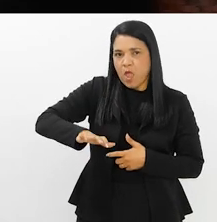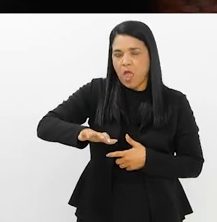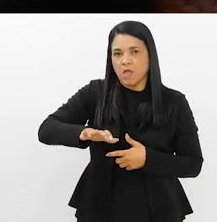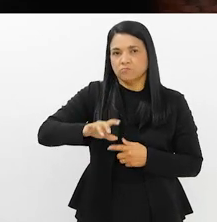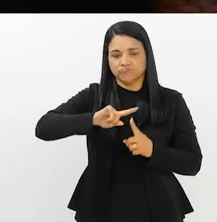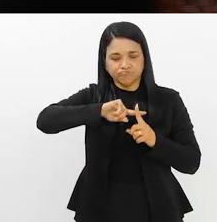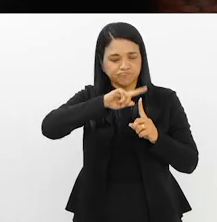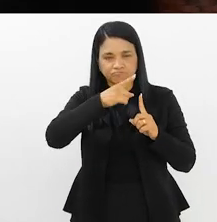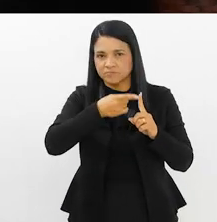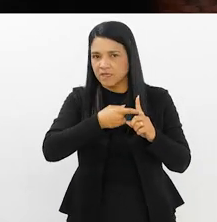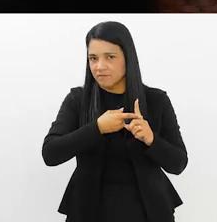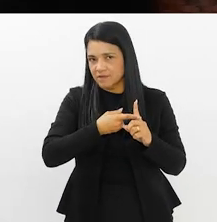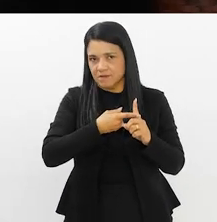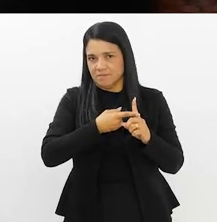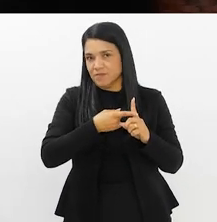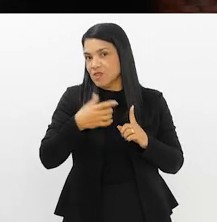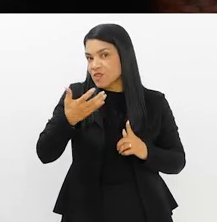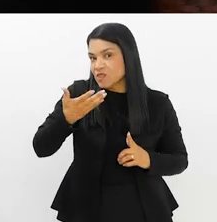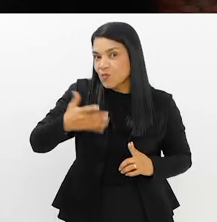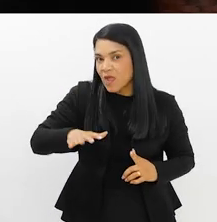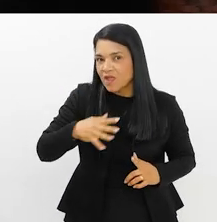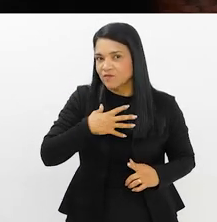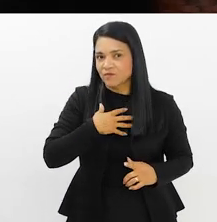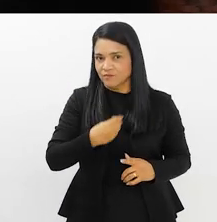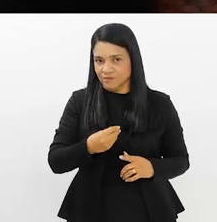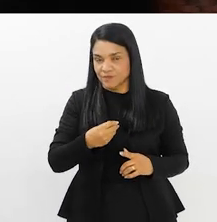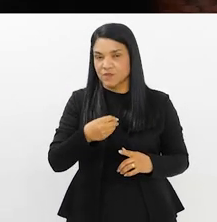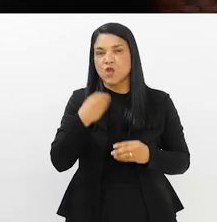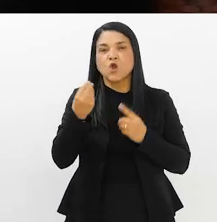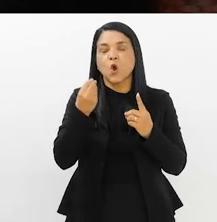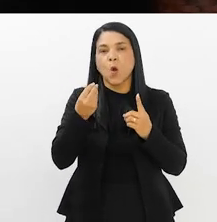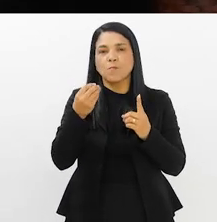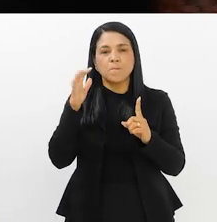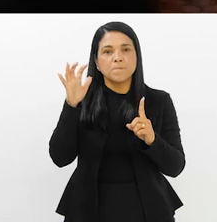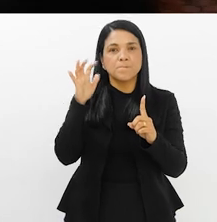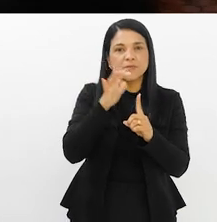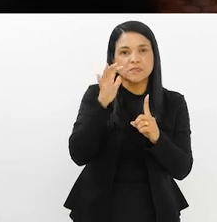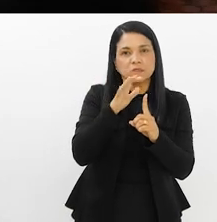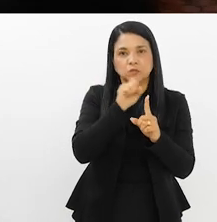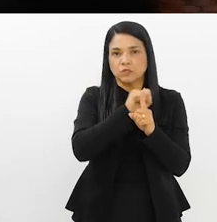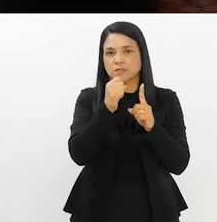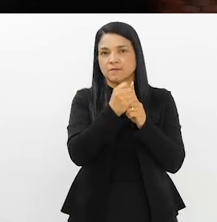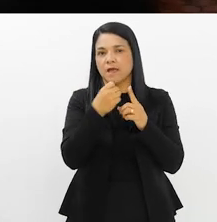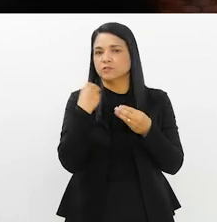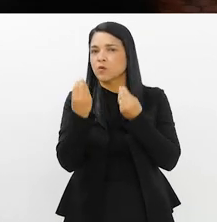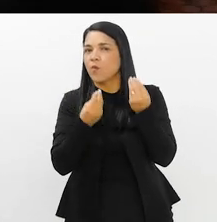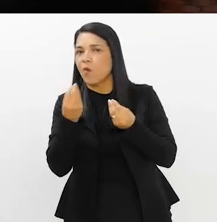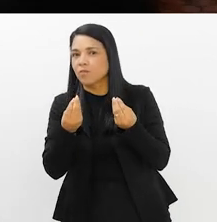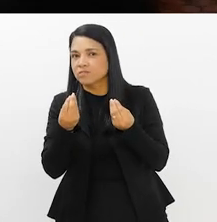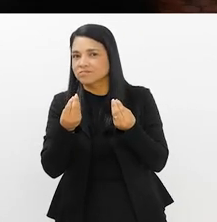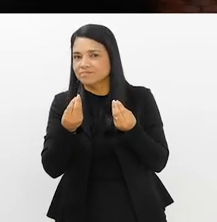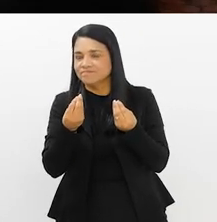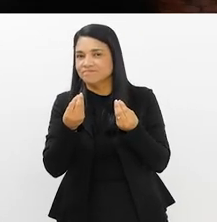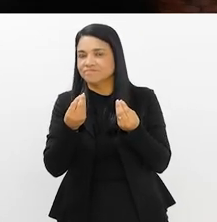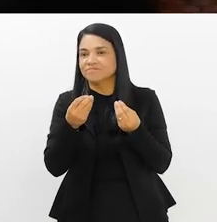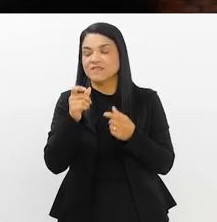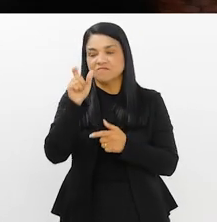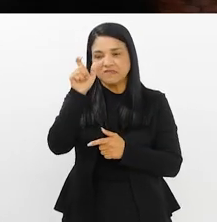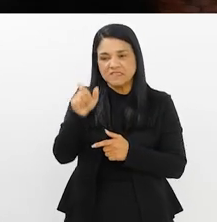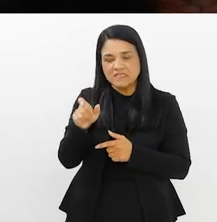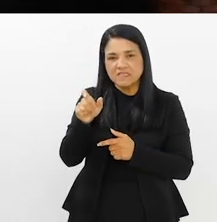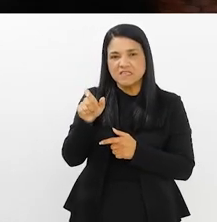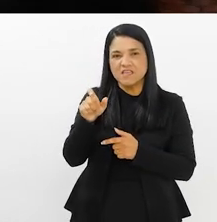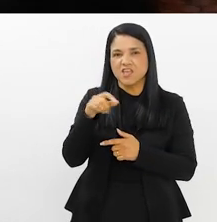quero ser mãe. Mas como lidar com a pressão da sociedade? Então você é uma árvore